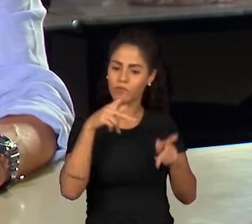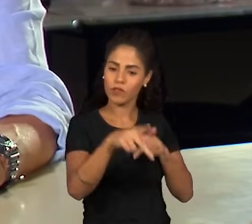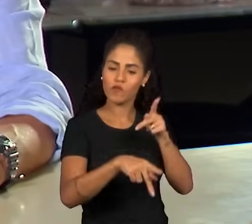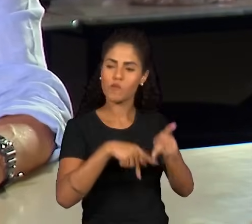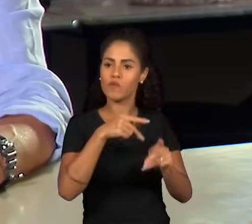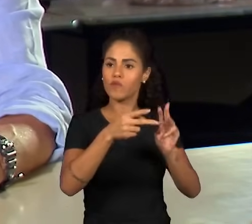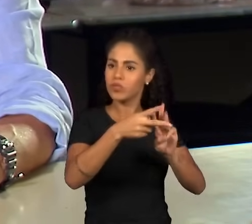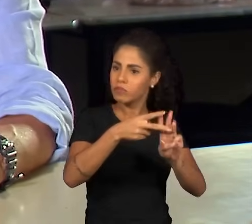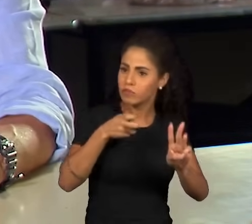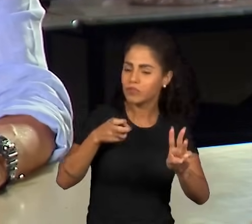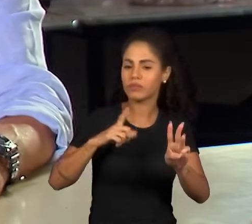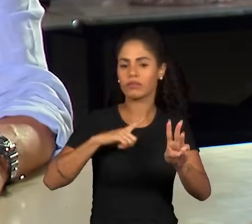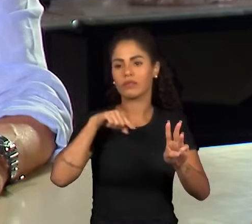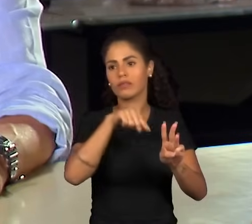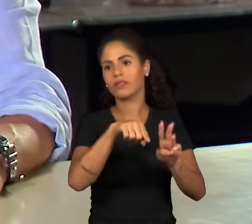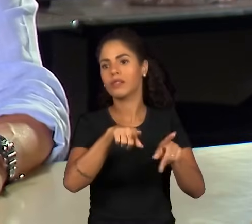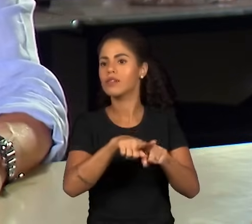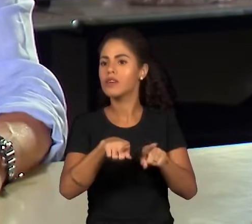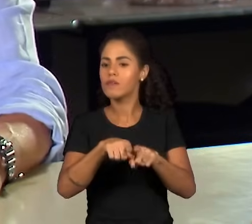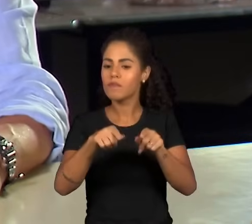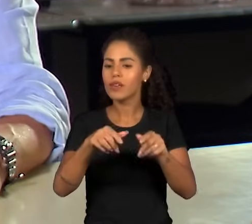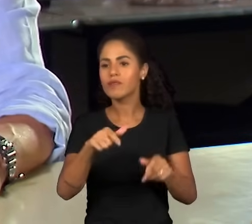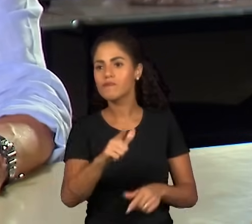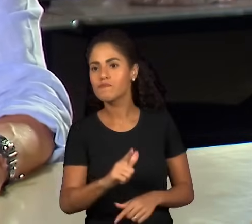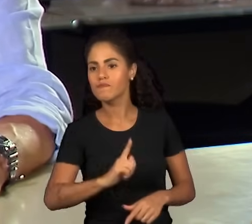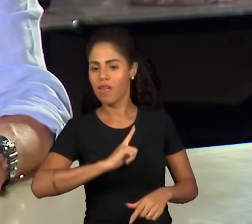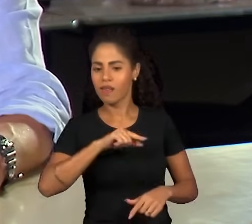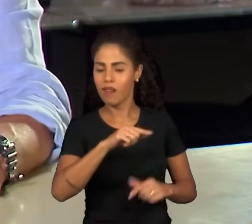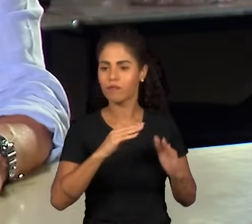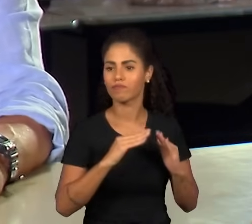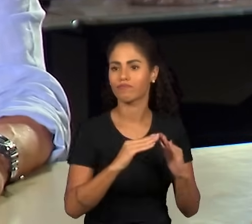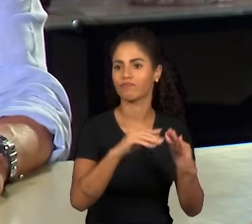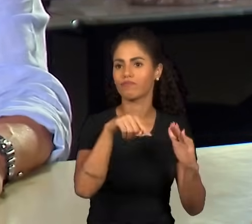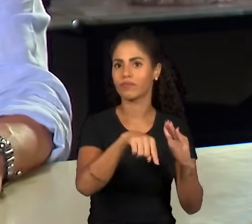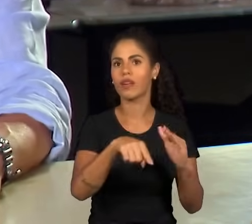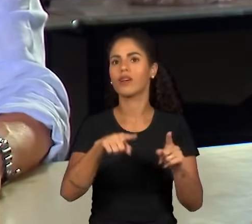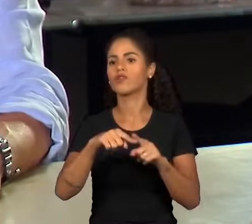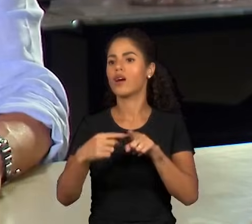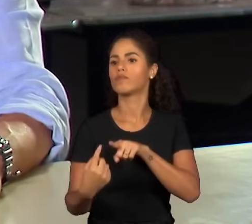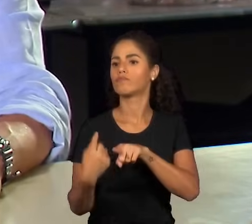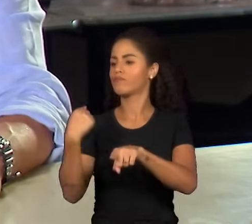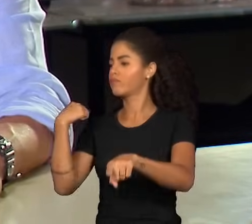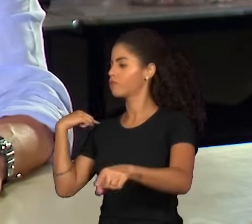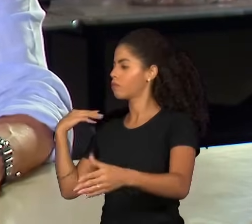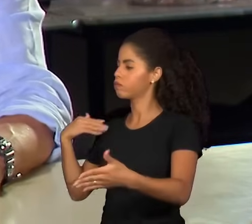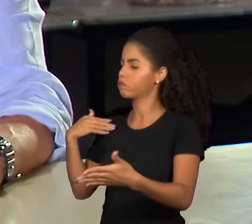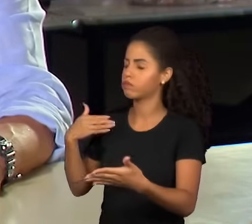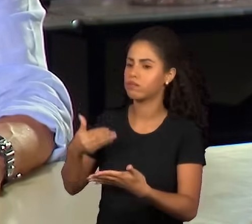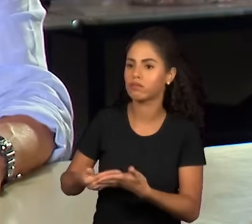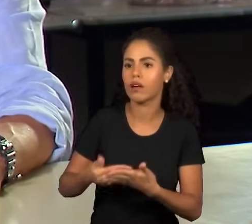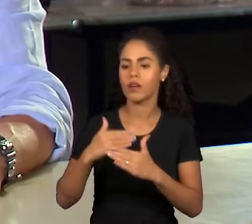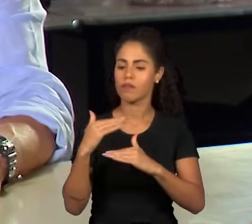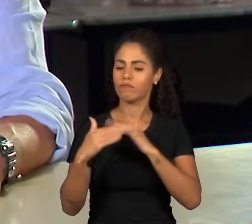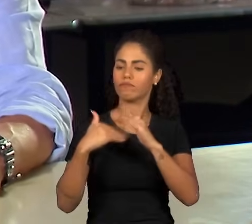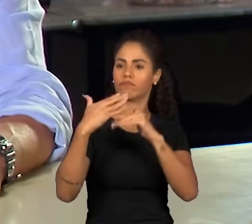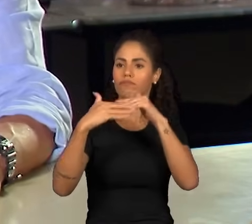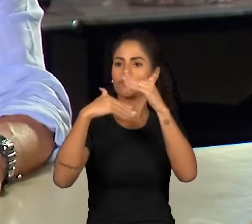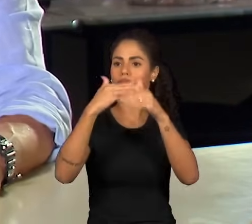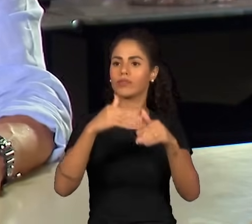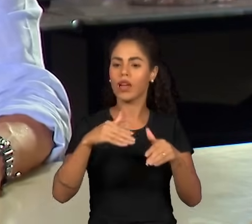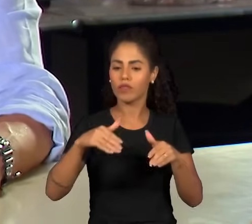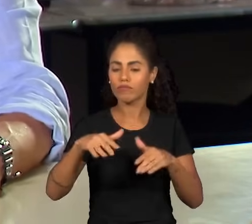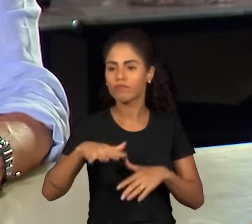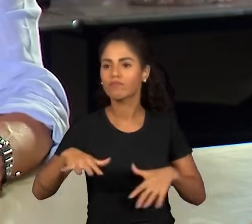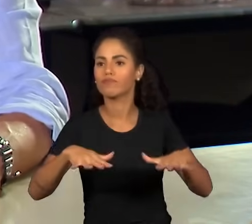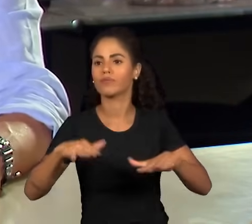povos indígenas e os povos ribeirinhos, e que a ciência ocidental, apesar dos avanços maravilhosos que ela faz, em vários campos do